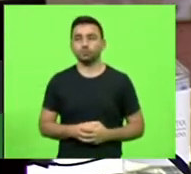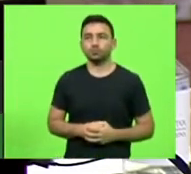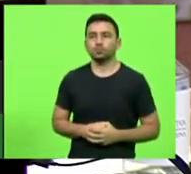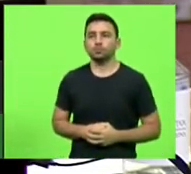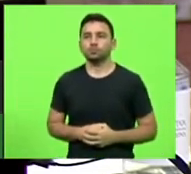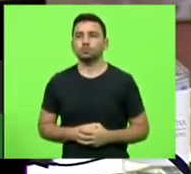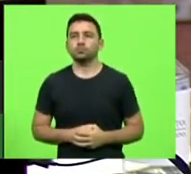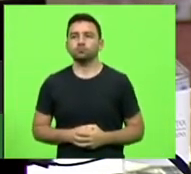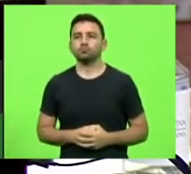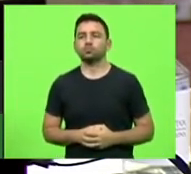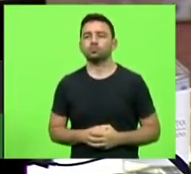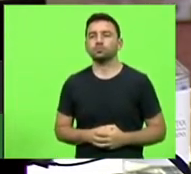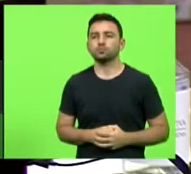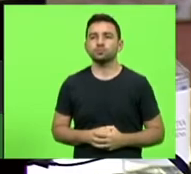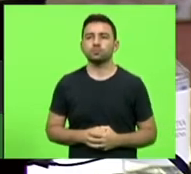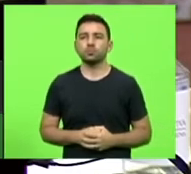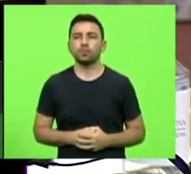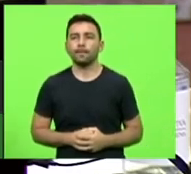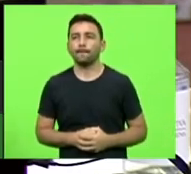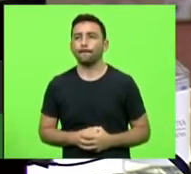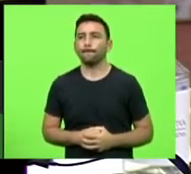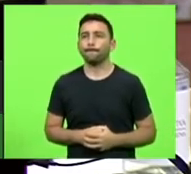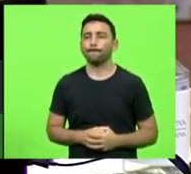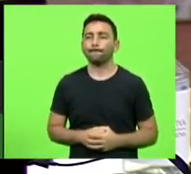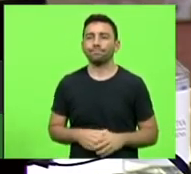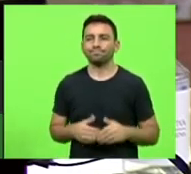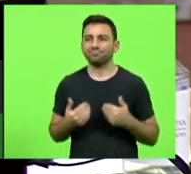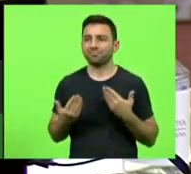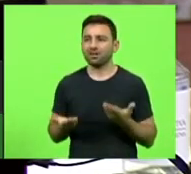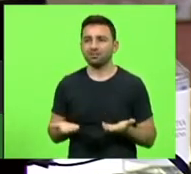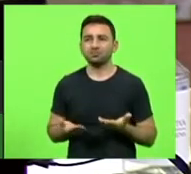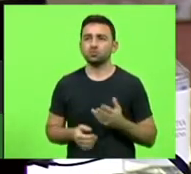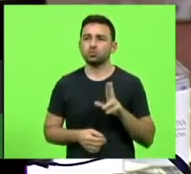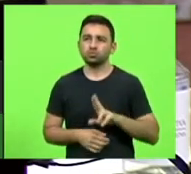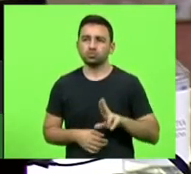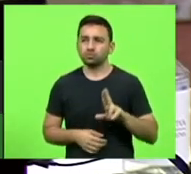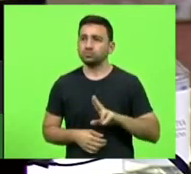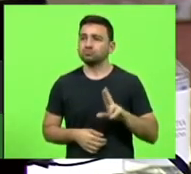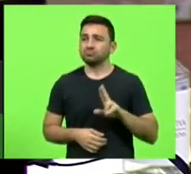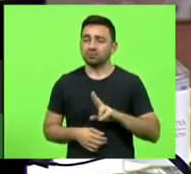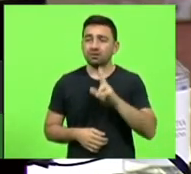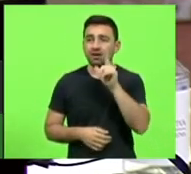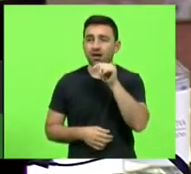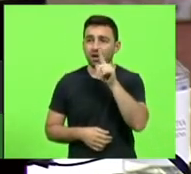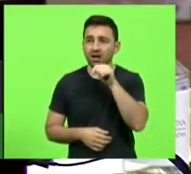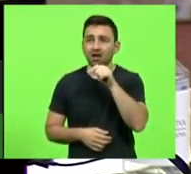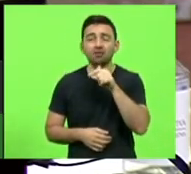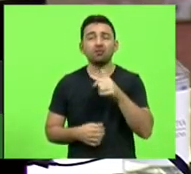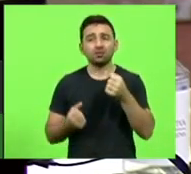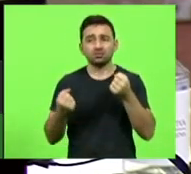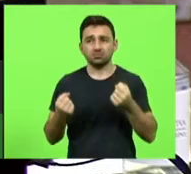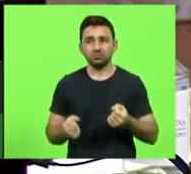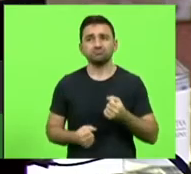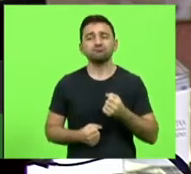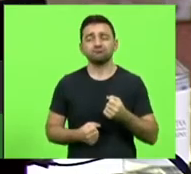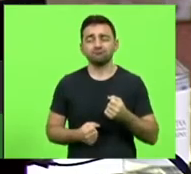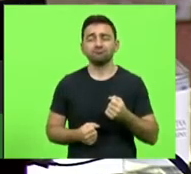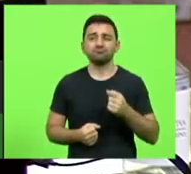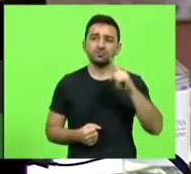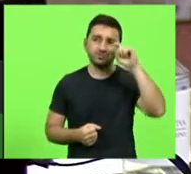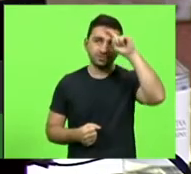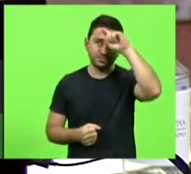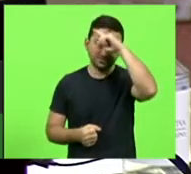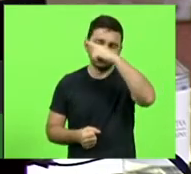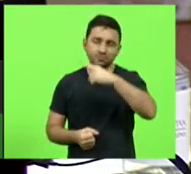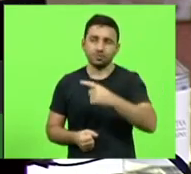80% ou 100% do valor do consumo de água, porque pesa no bolso e não é pouco. Então, essa é a minha posição. Diante disso,